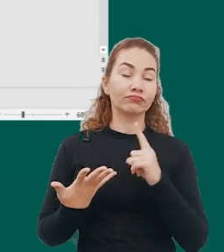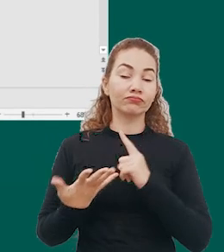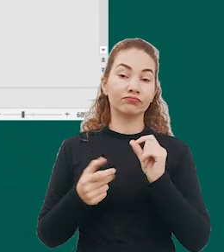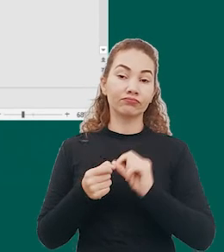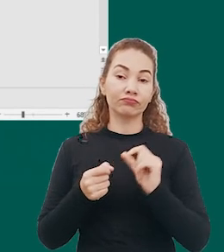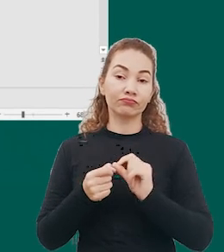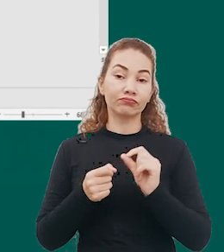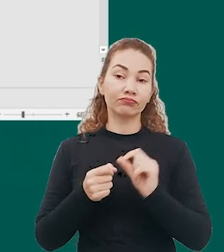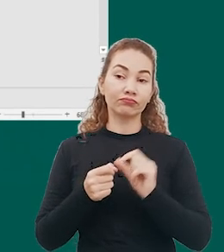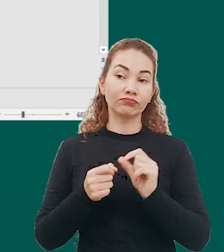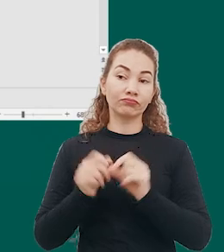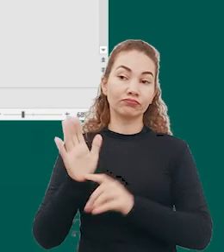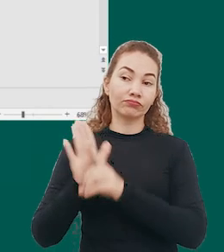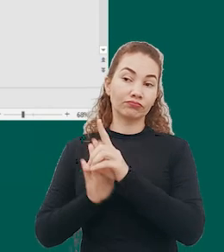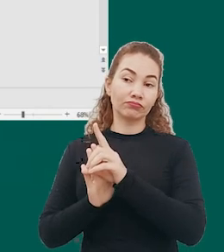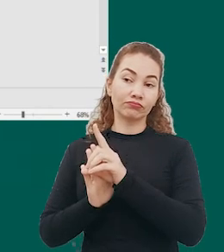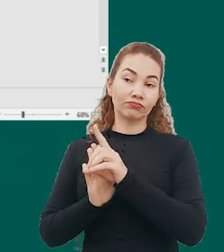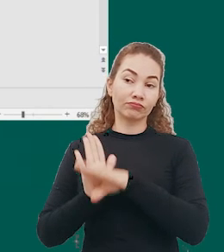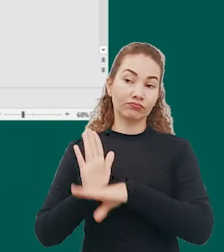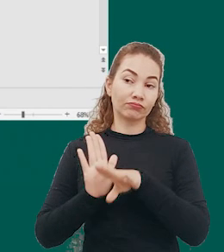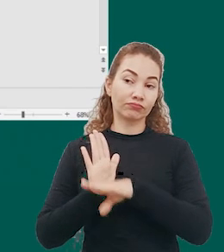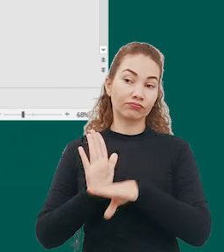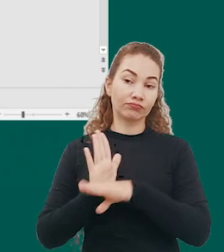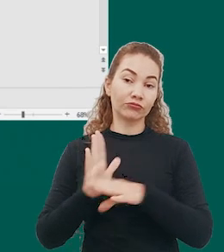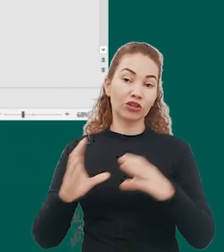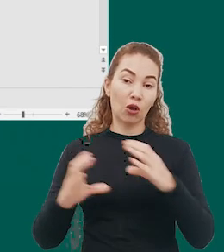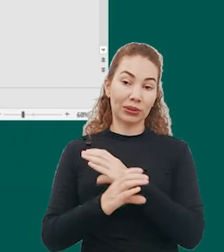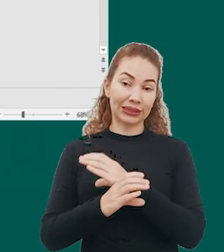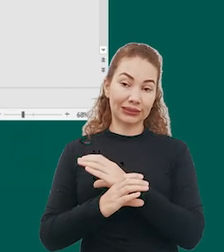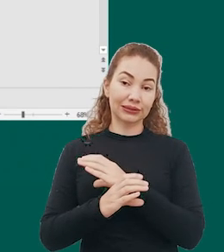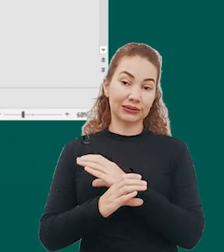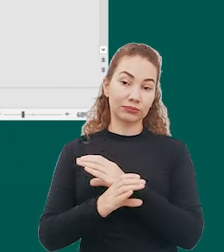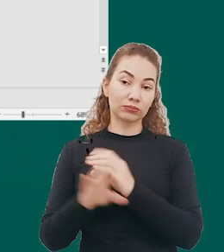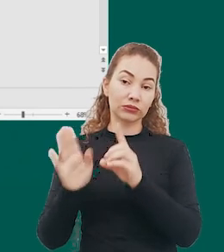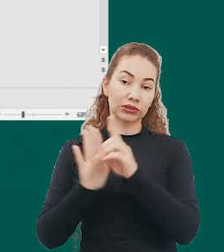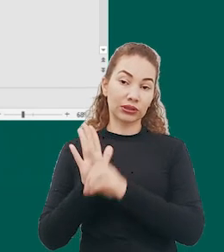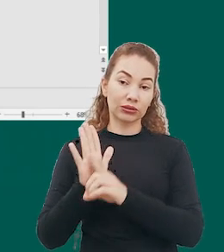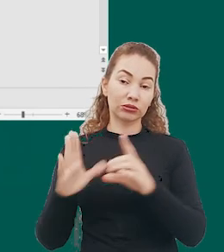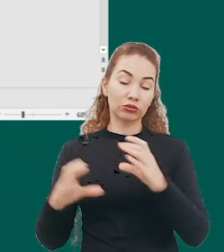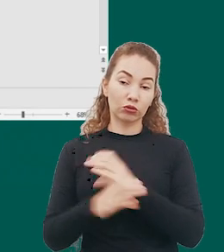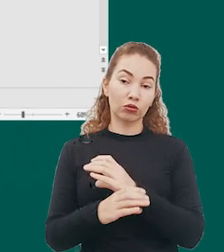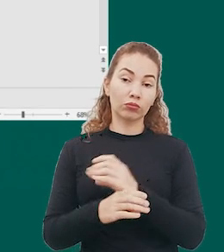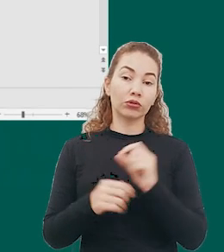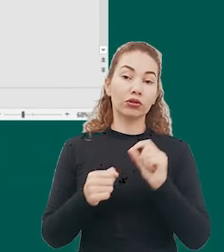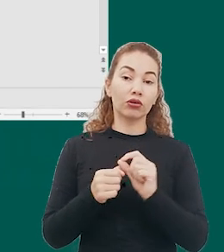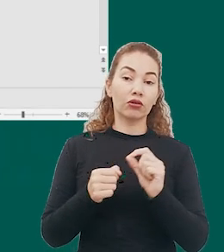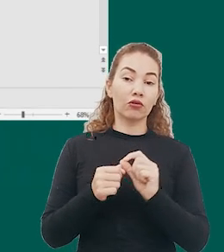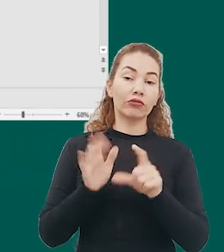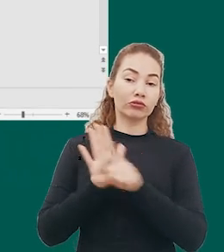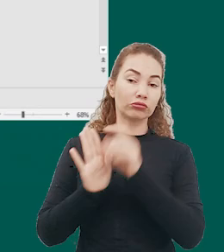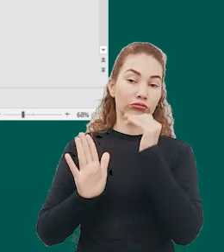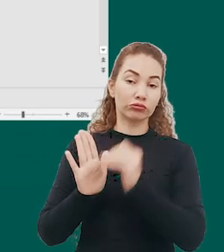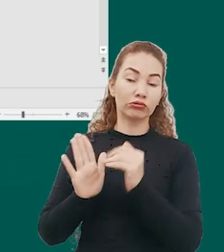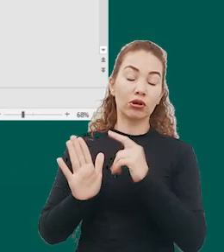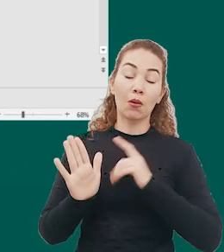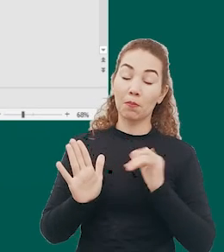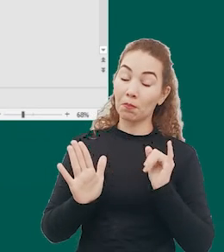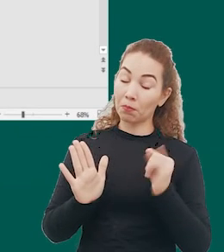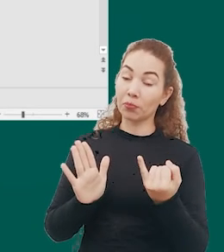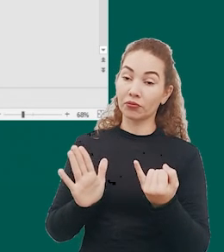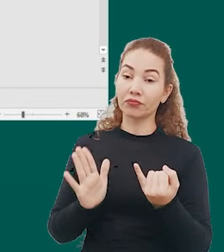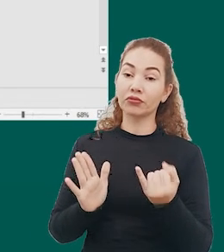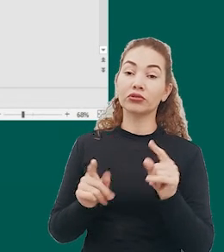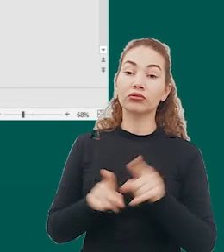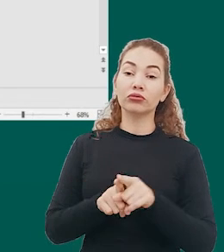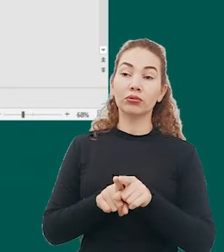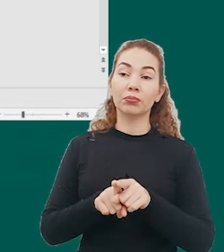minha declaração por deduções, declaração completa, né? E vou fazer, então, pelas deduções legais. Eu posso aproveitar o